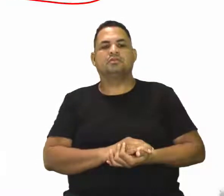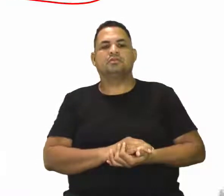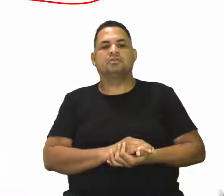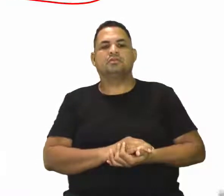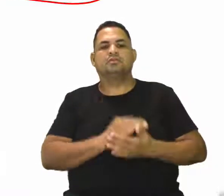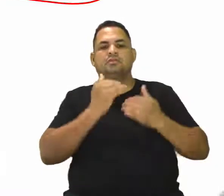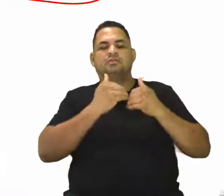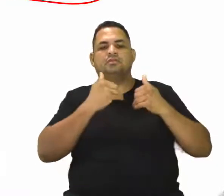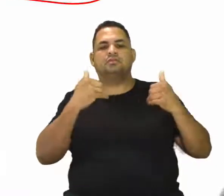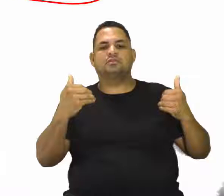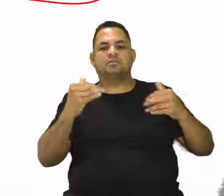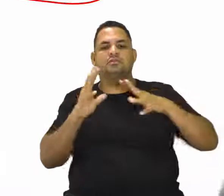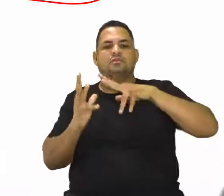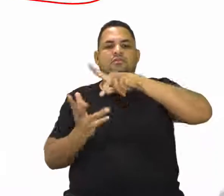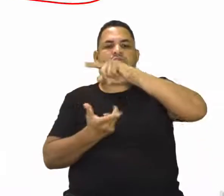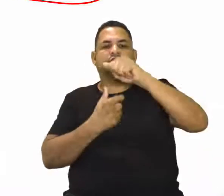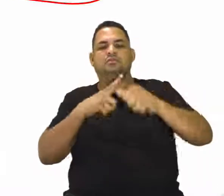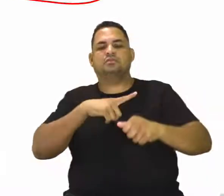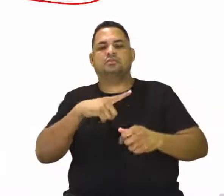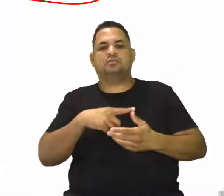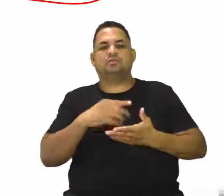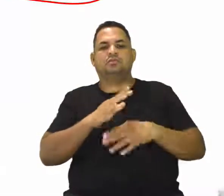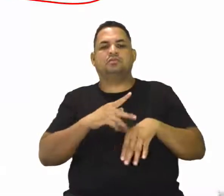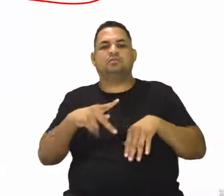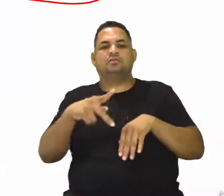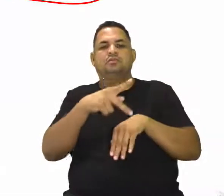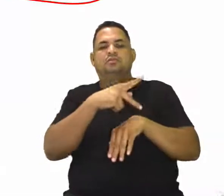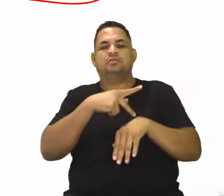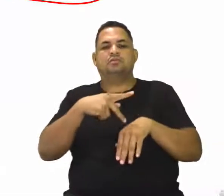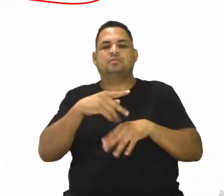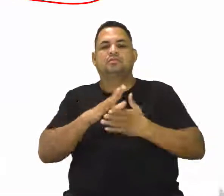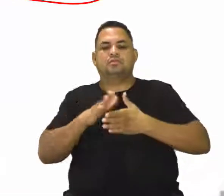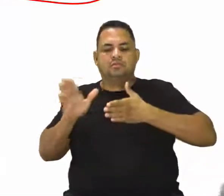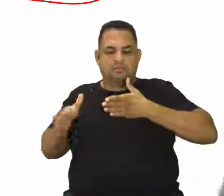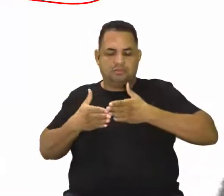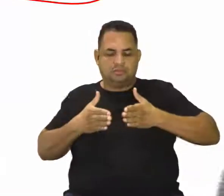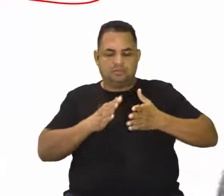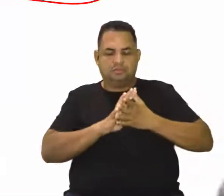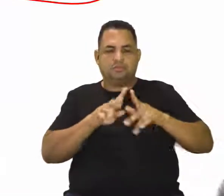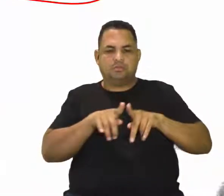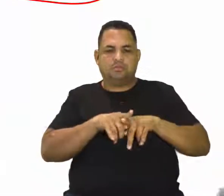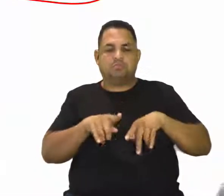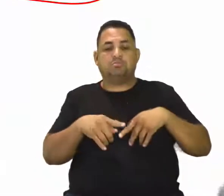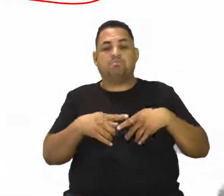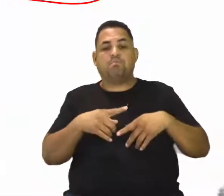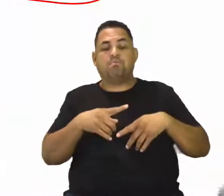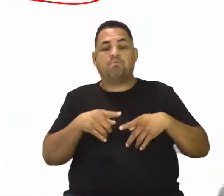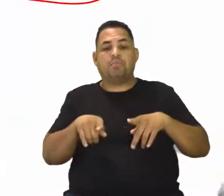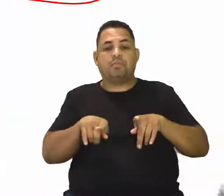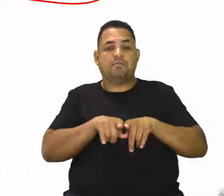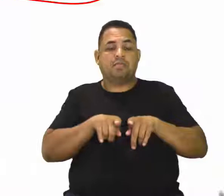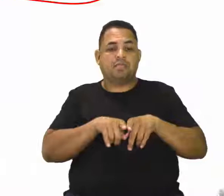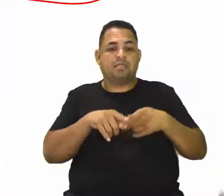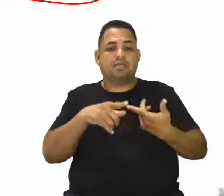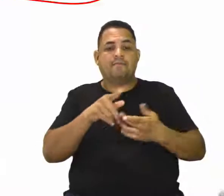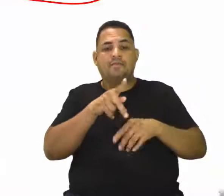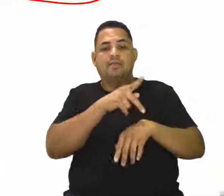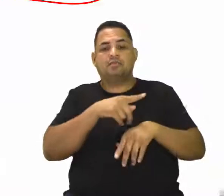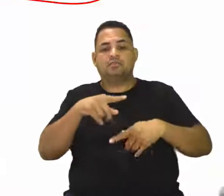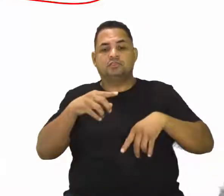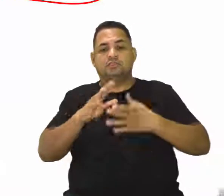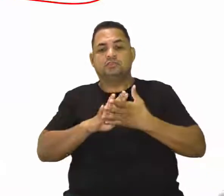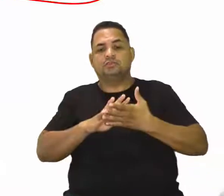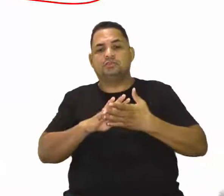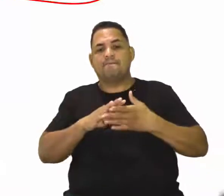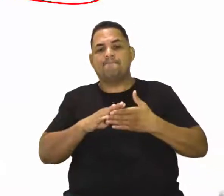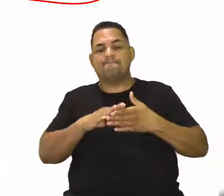o abismo que separa o mundo. Nós temos países produtores e países consumidores. Mas, mesmo assim, você